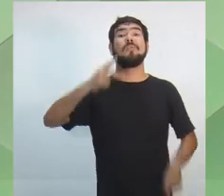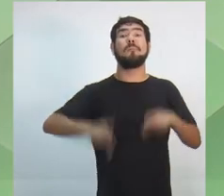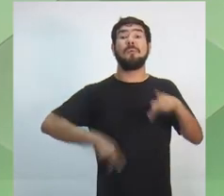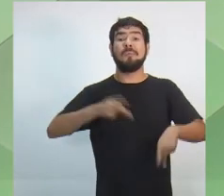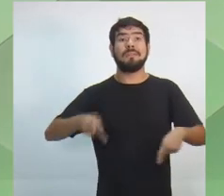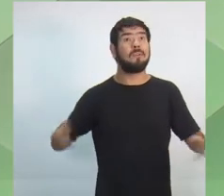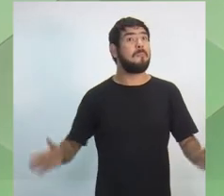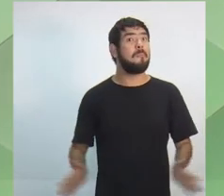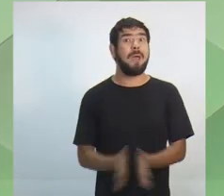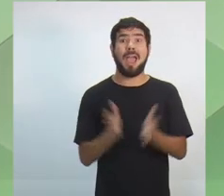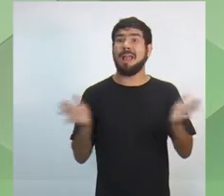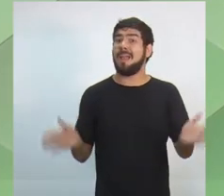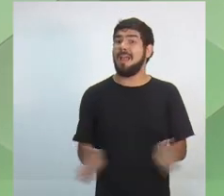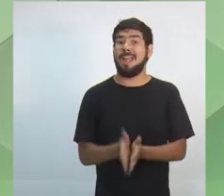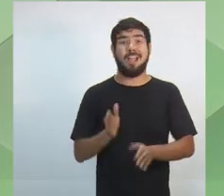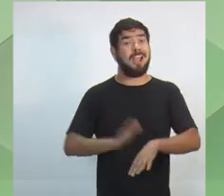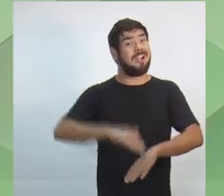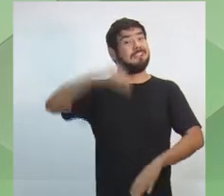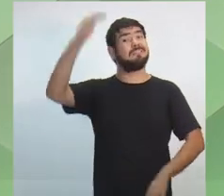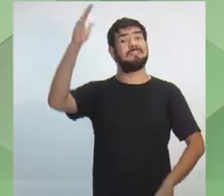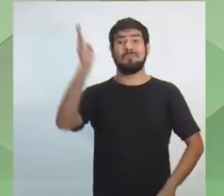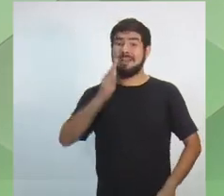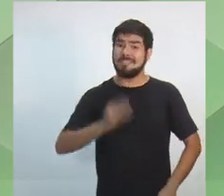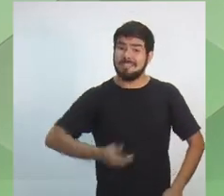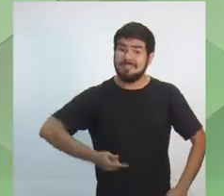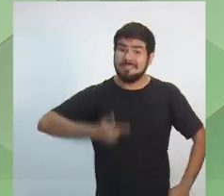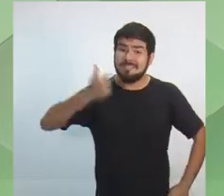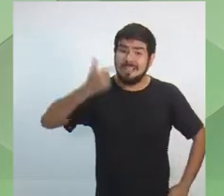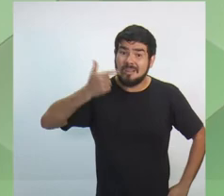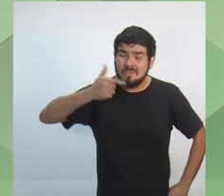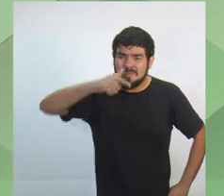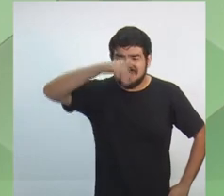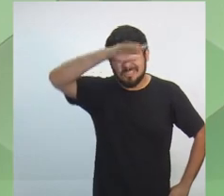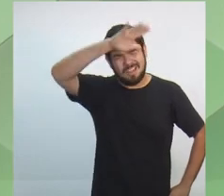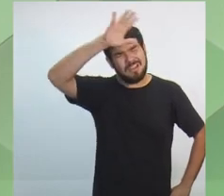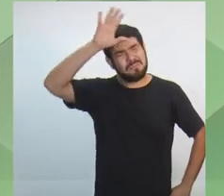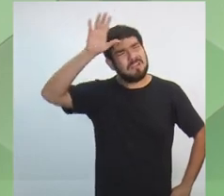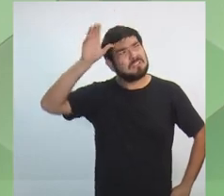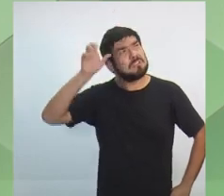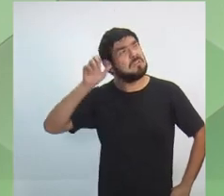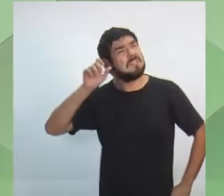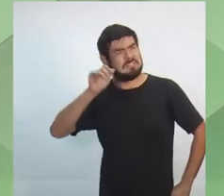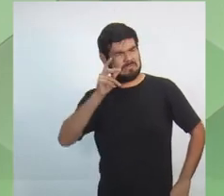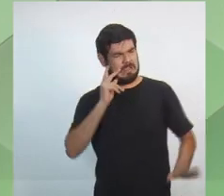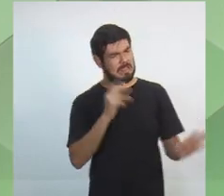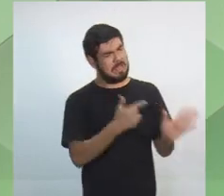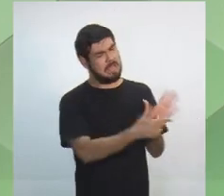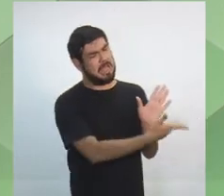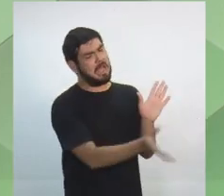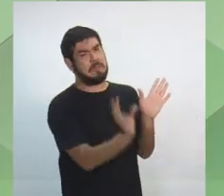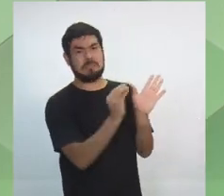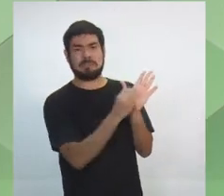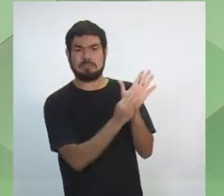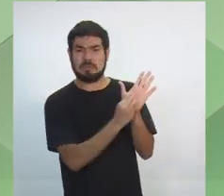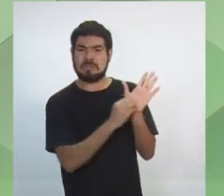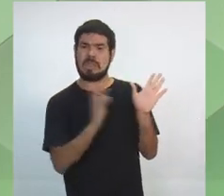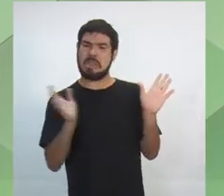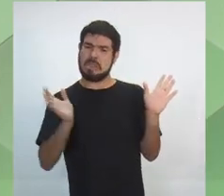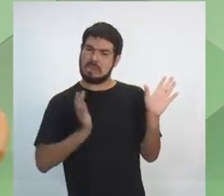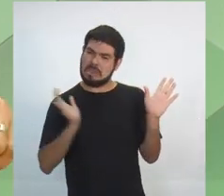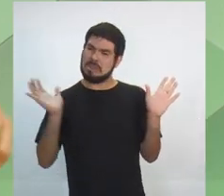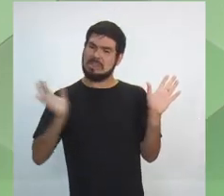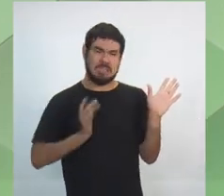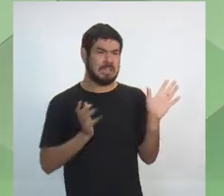país. É injusto que se propague por aí que a Amazônia é tão rica, temos a maior biodiversidade do mundo e o nosso